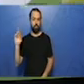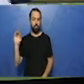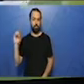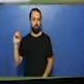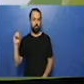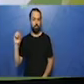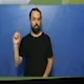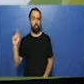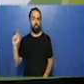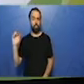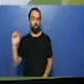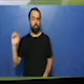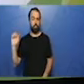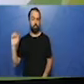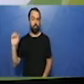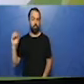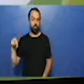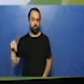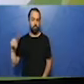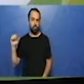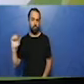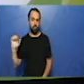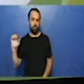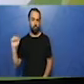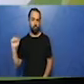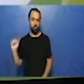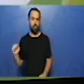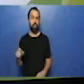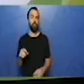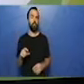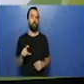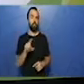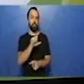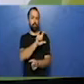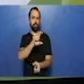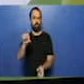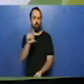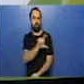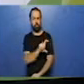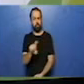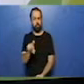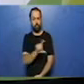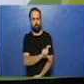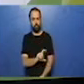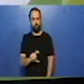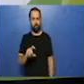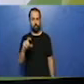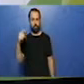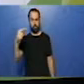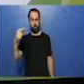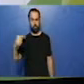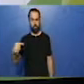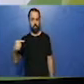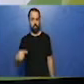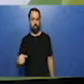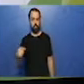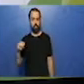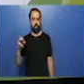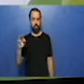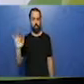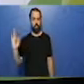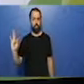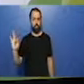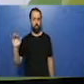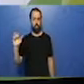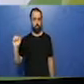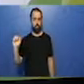visual. No caso aqui, essa mistura ela tem três fases, porque nós visualizamos três componentes